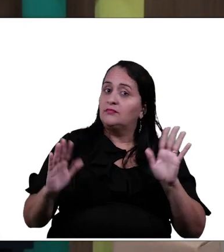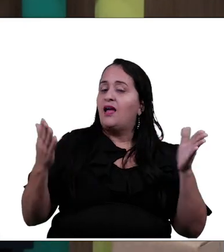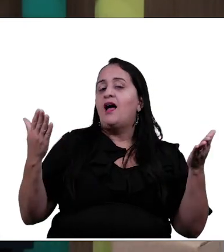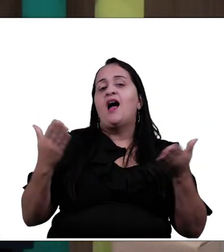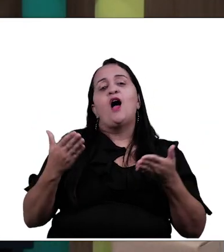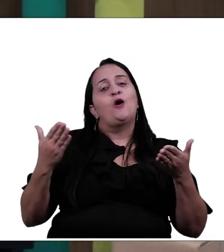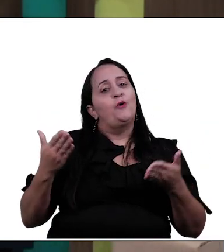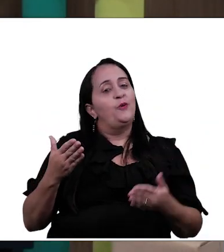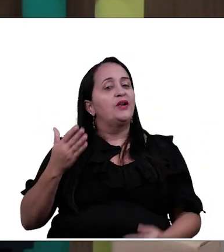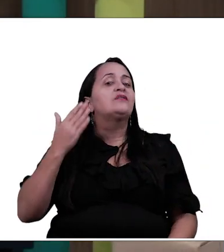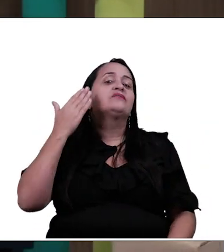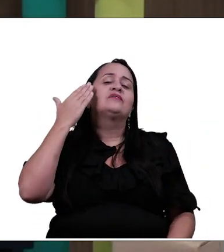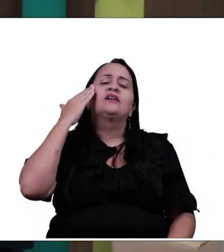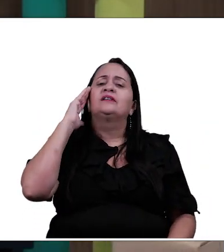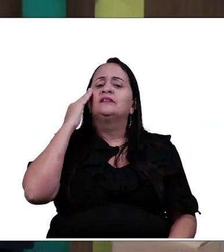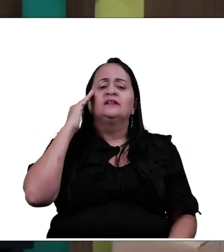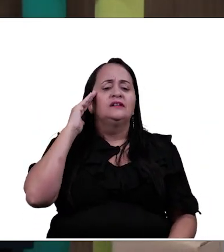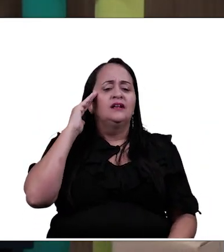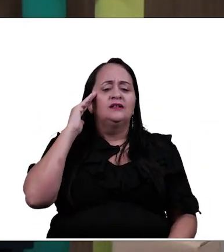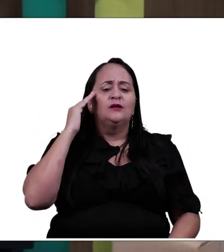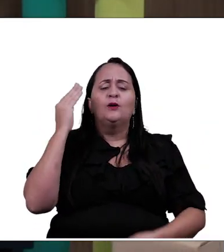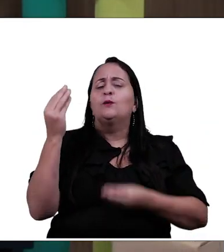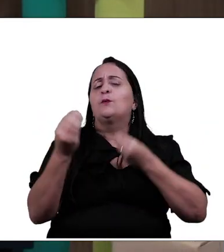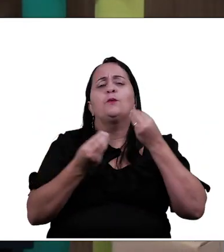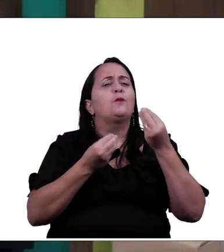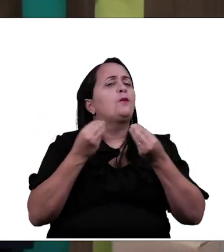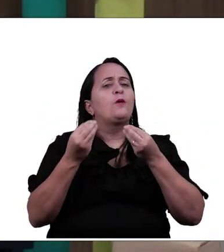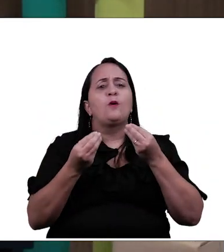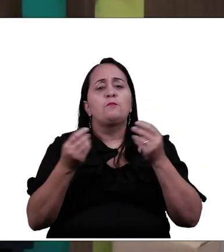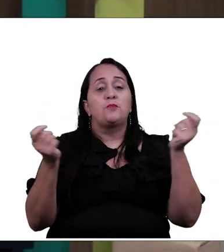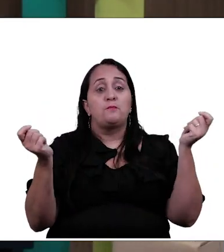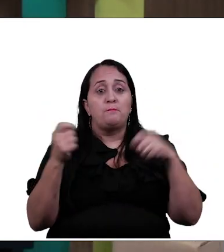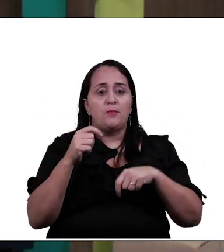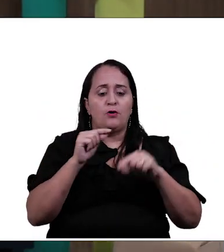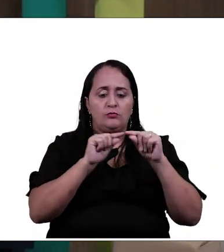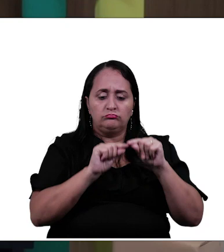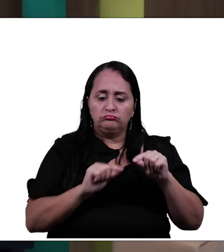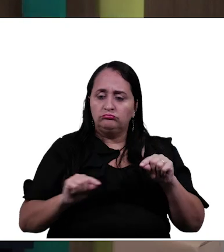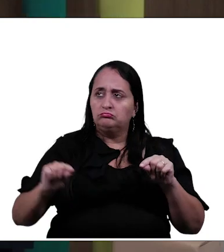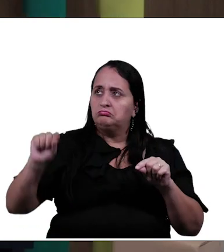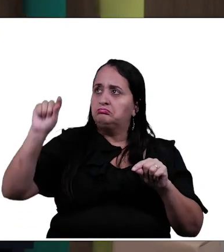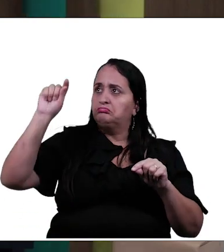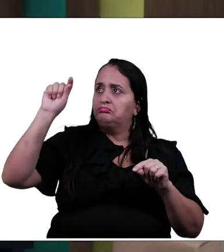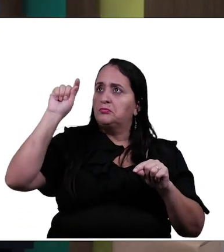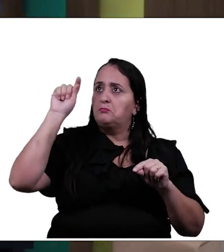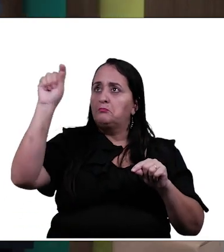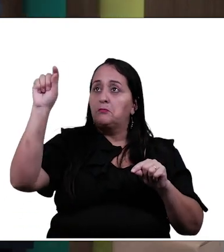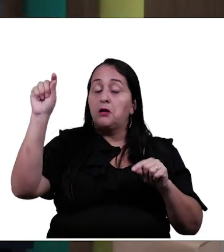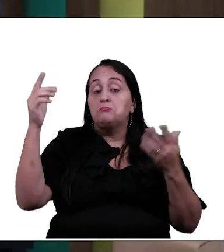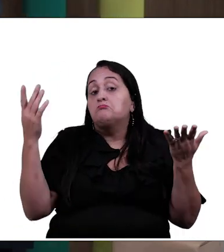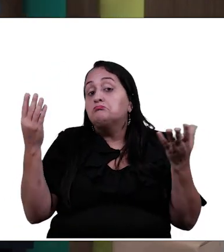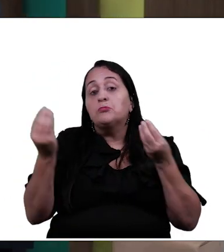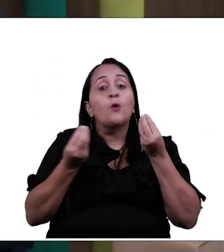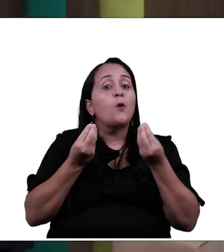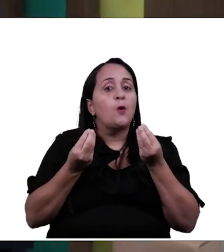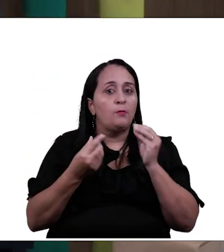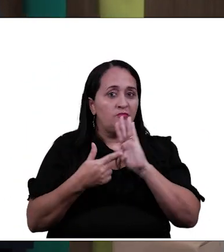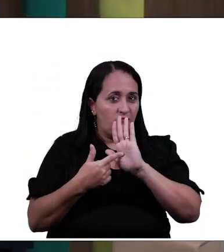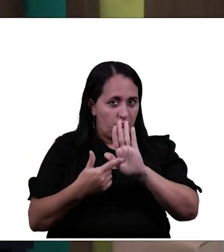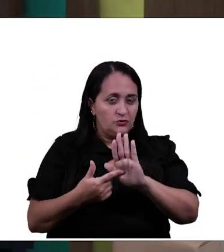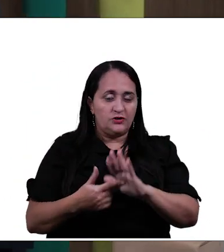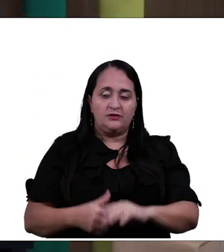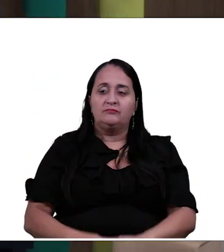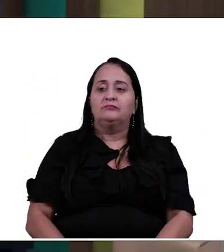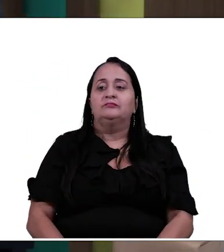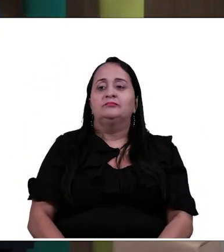qualquer inteiro, exceto o zero. Como representamos o conjunto dos números racionais? O